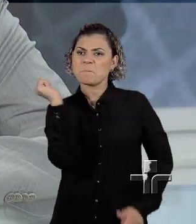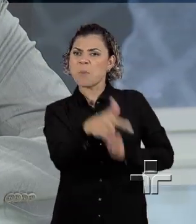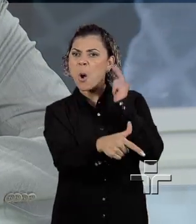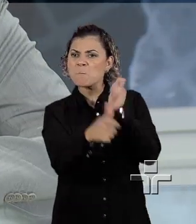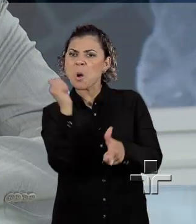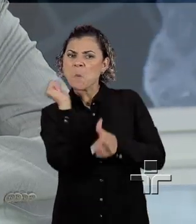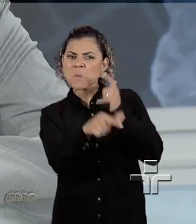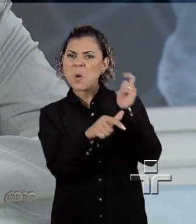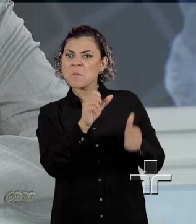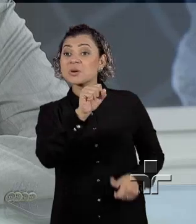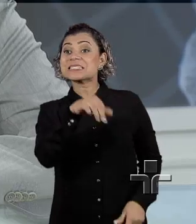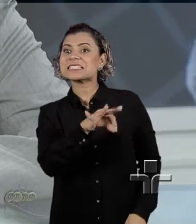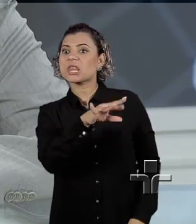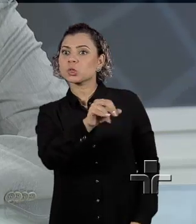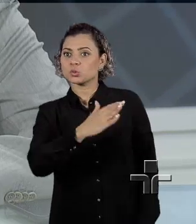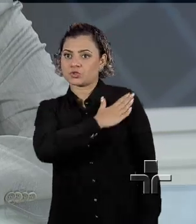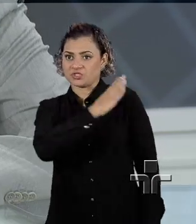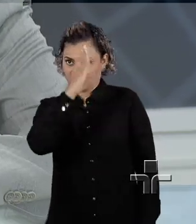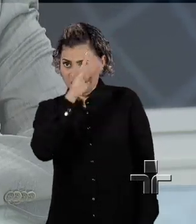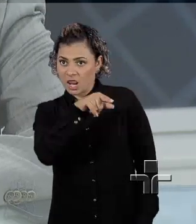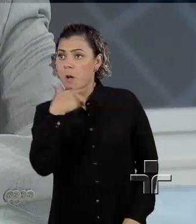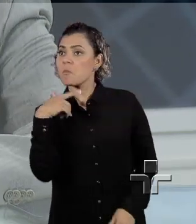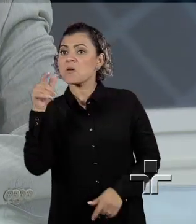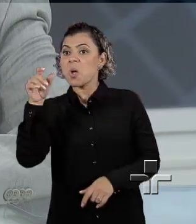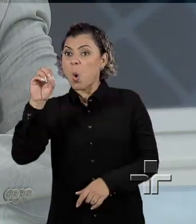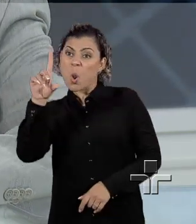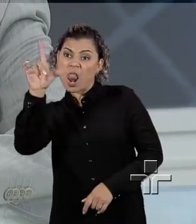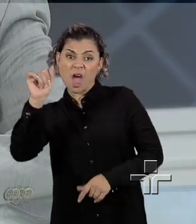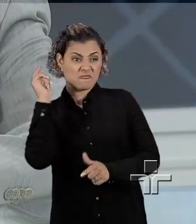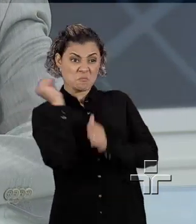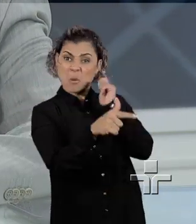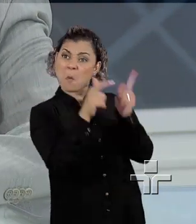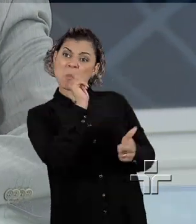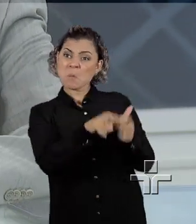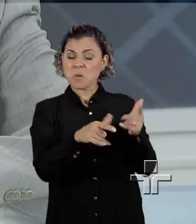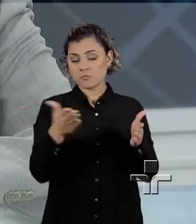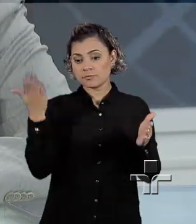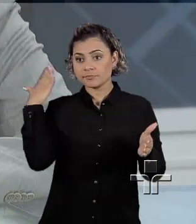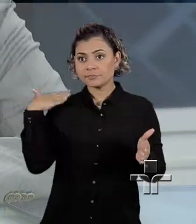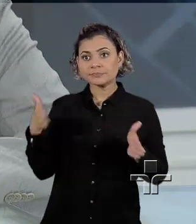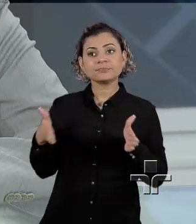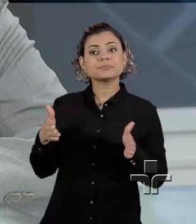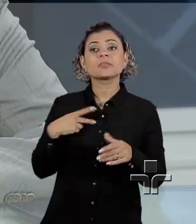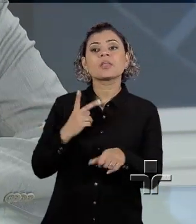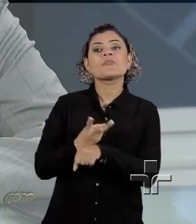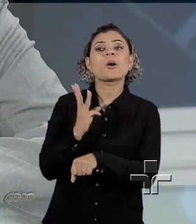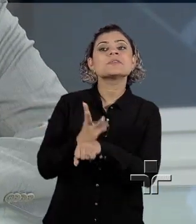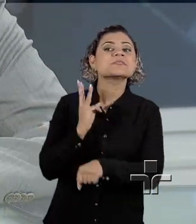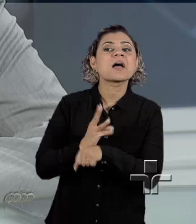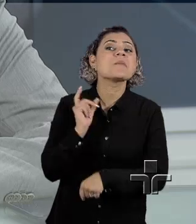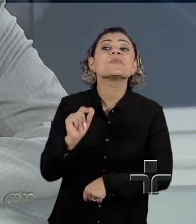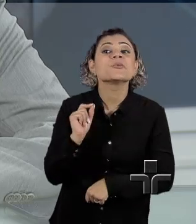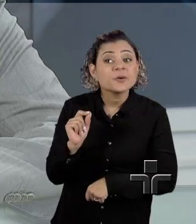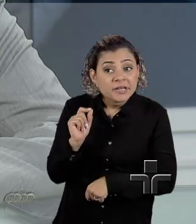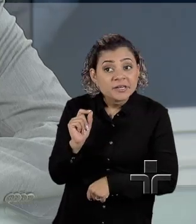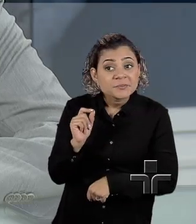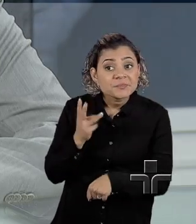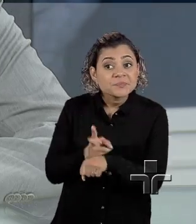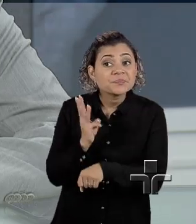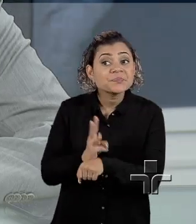Santos Cruz nos últimos tempos. Houve um episódio, há tempos atrás, de um WhatsApp, em que